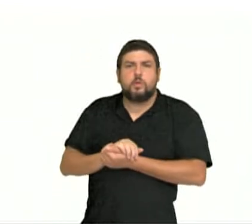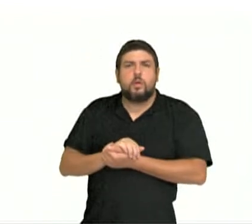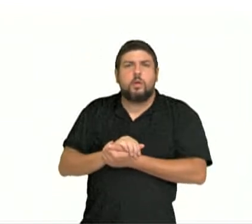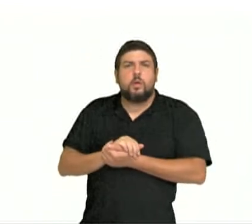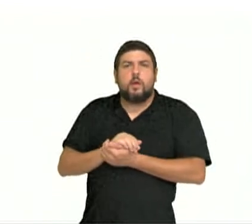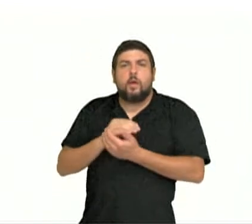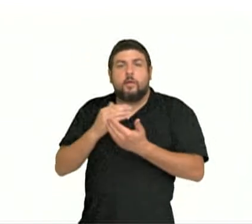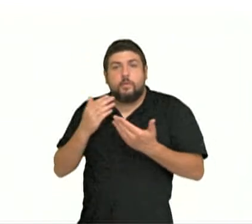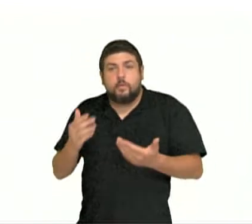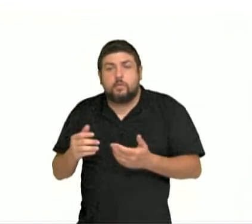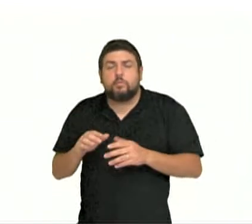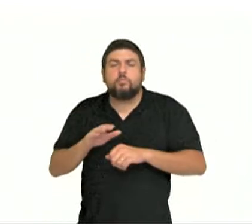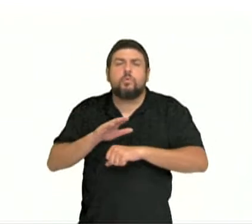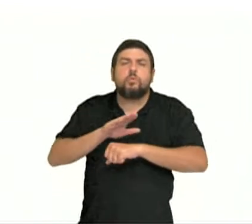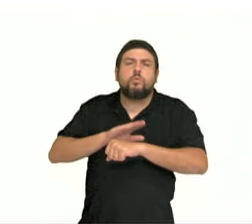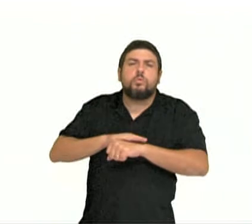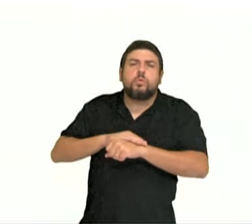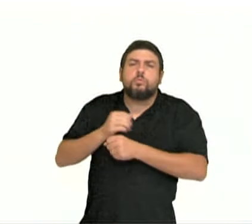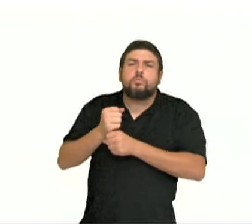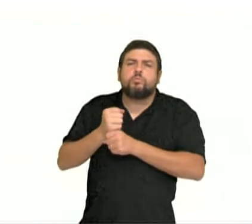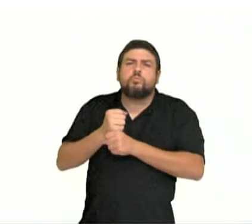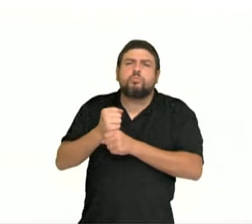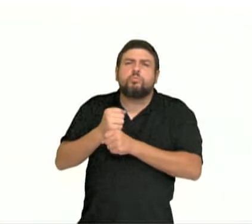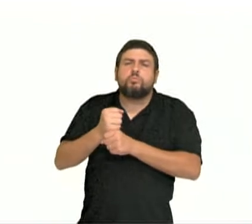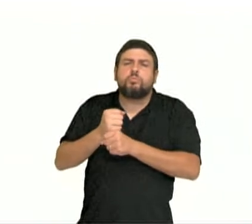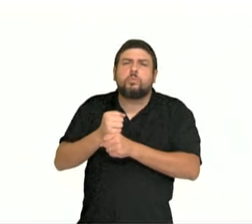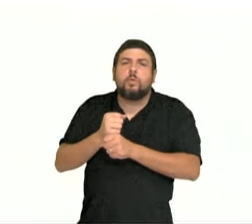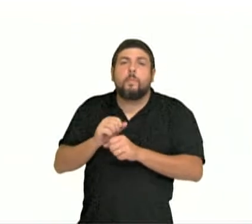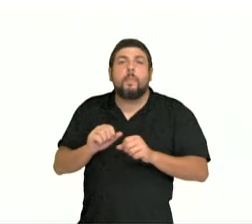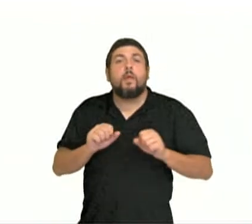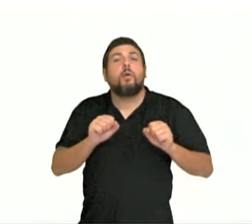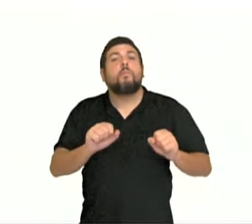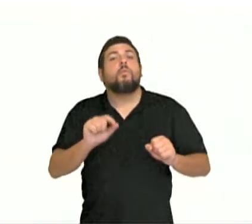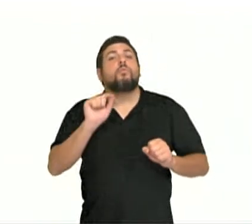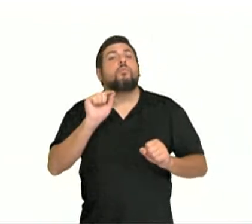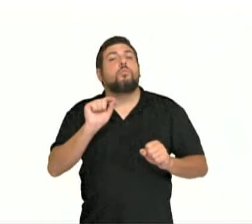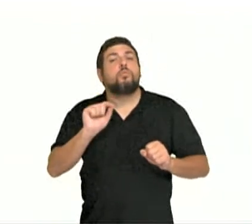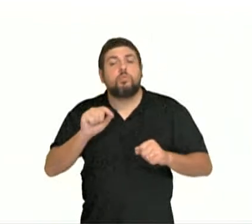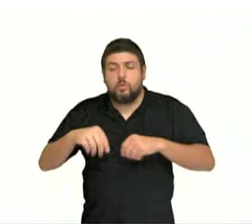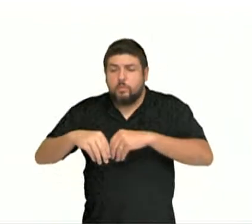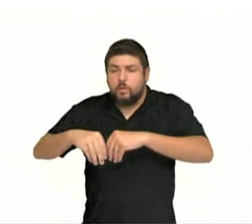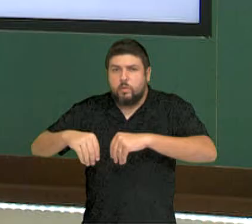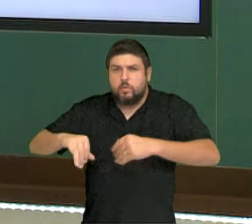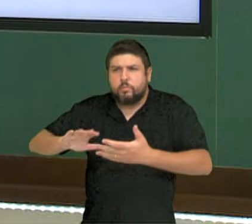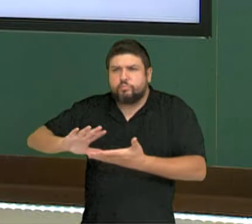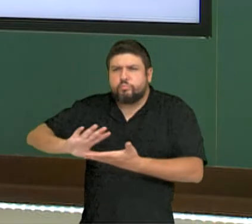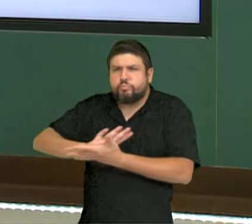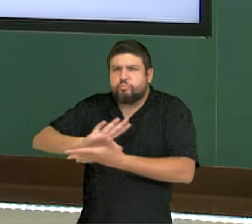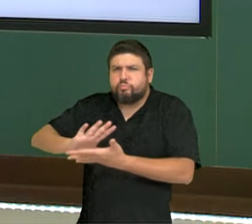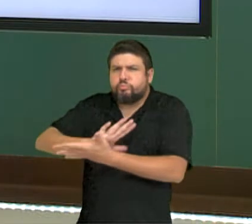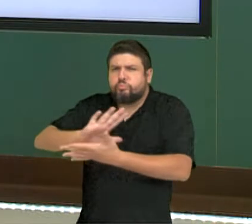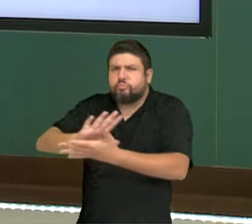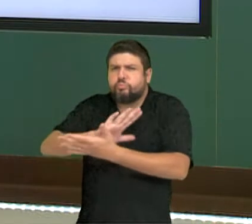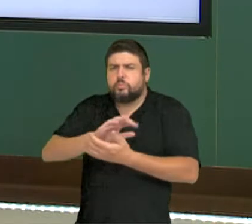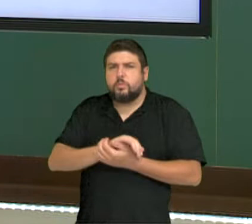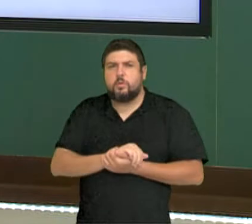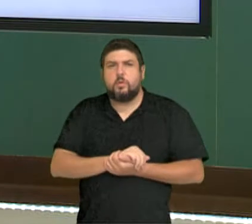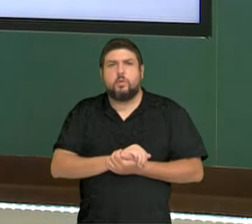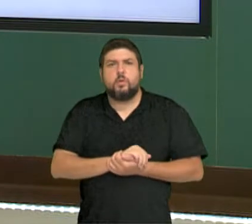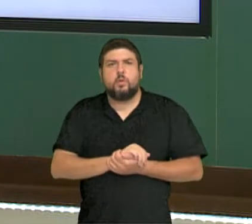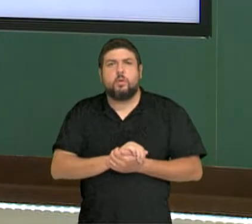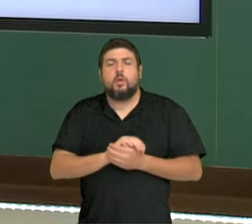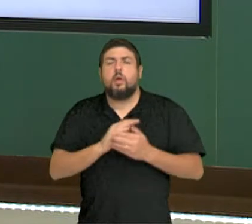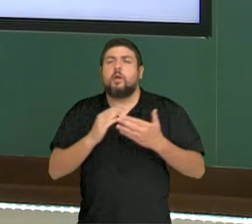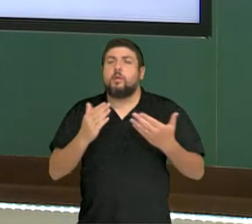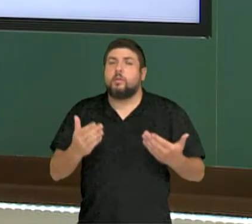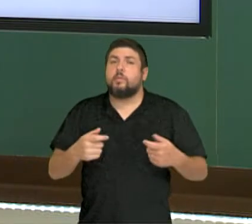e com isso com o tempo pode haver O esgotamento do solo que ocorre em algumas regiões por isso deve ser feito ali